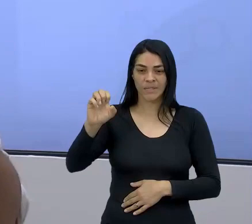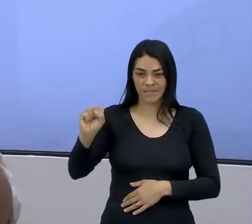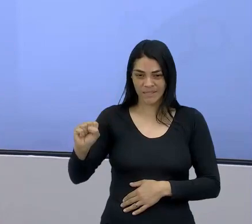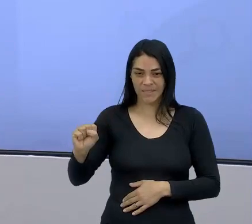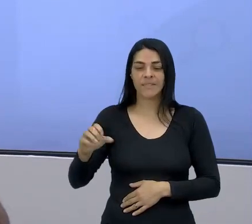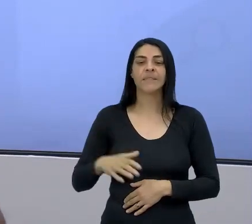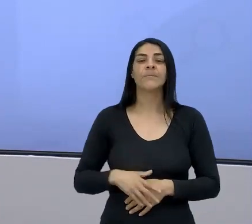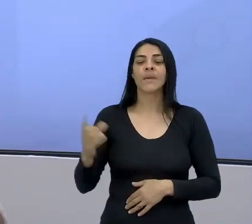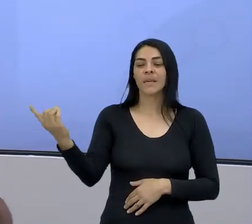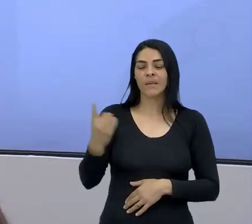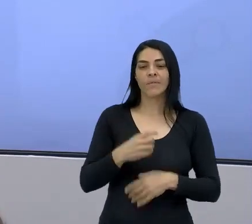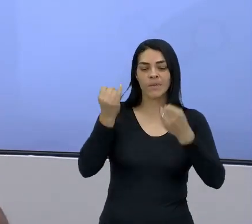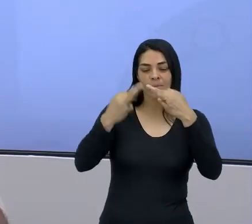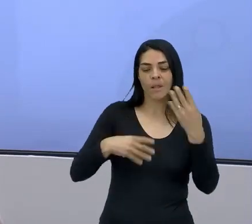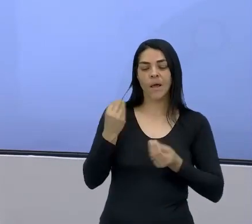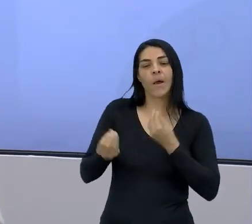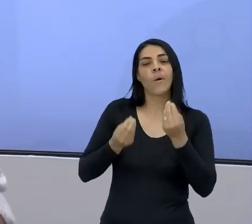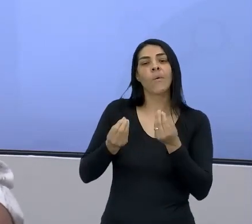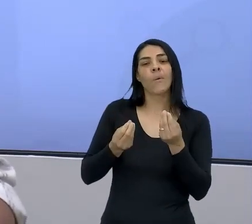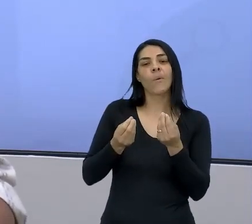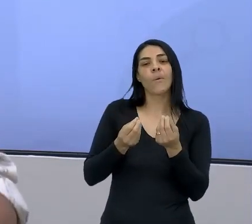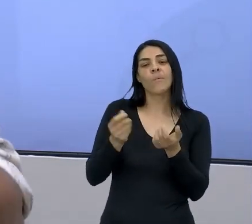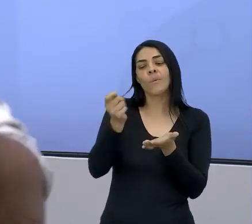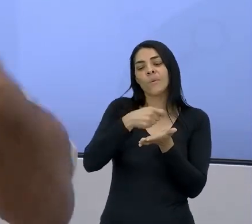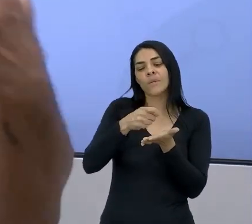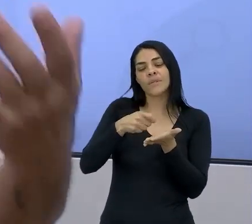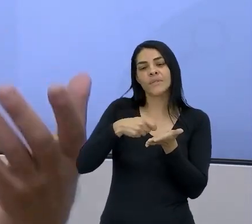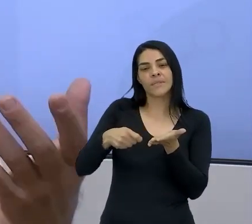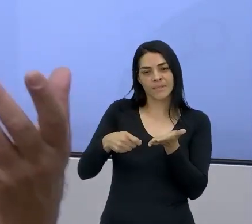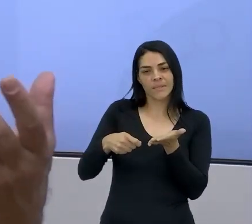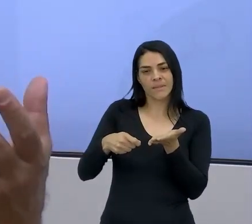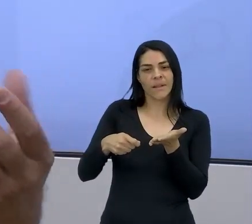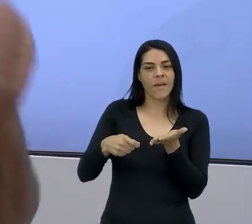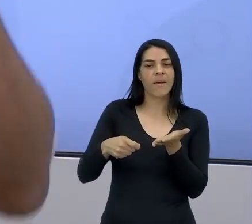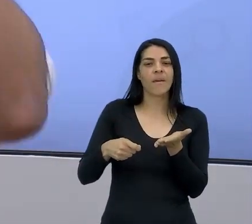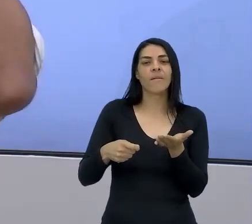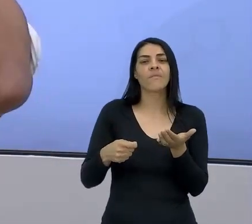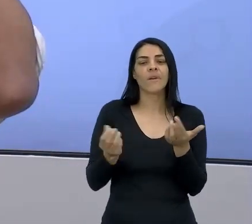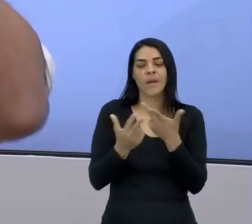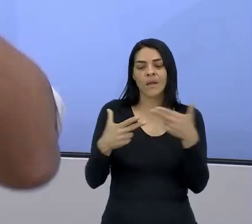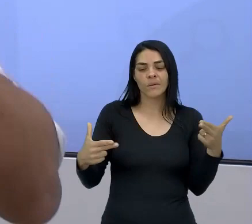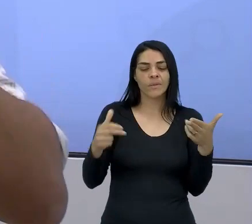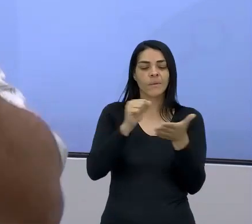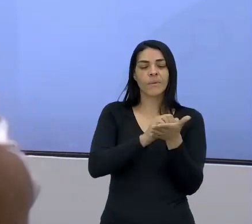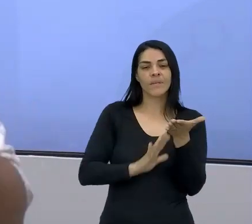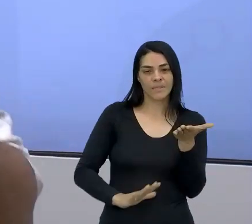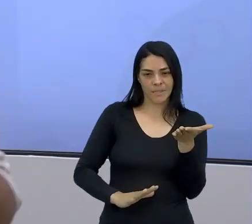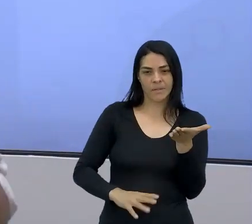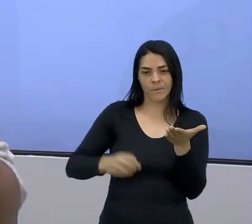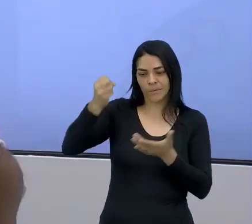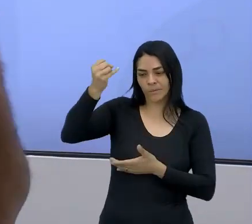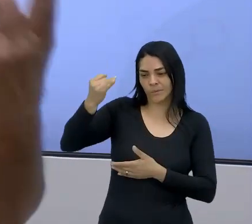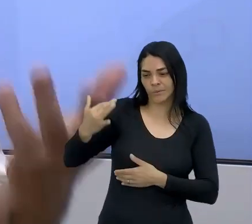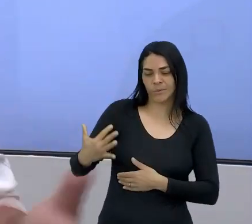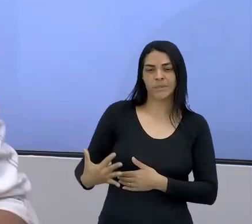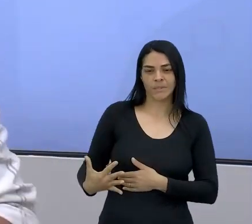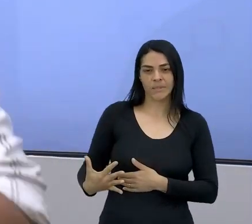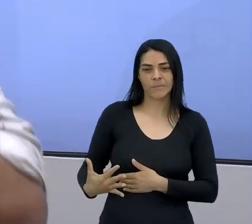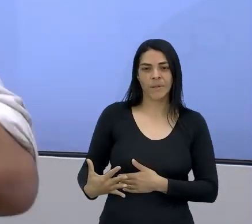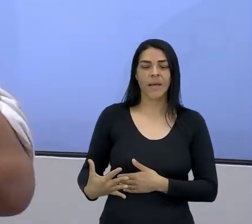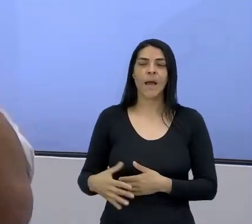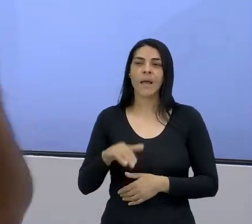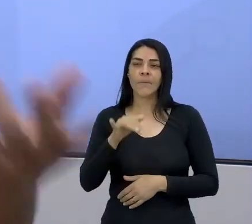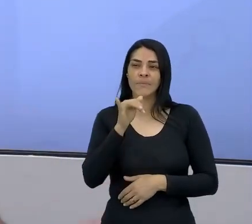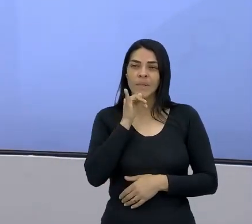escreve comandos para determinadas atividades. Então, a gente escreveu os comandos para encher um copo